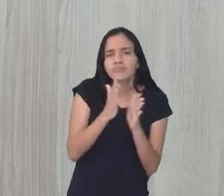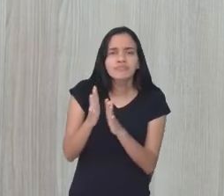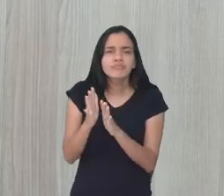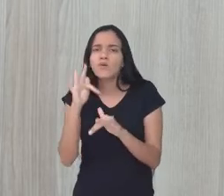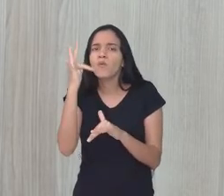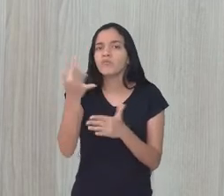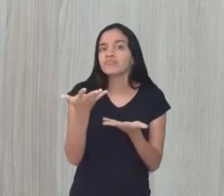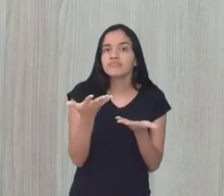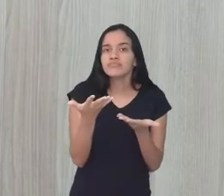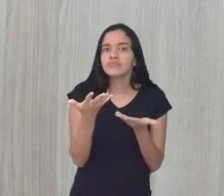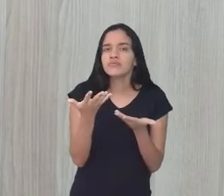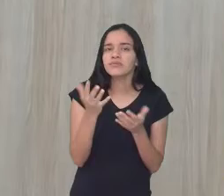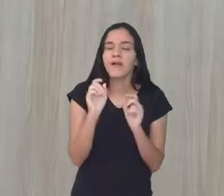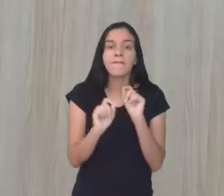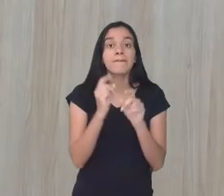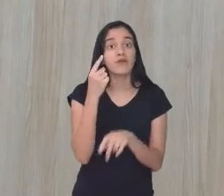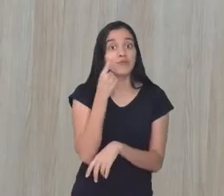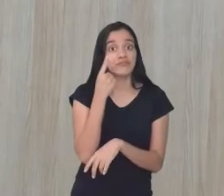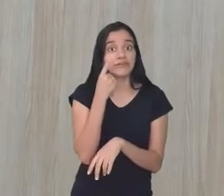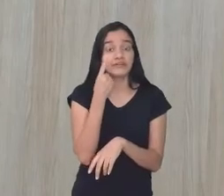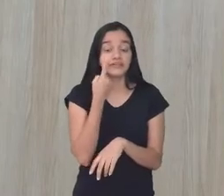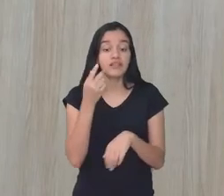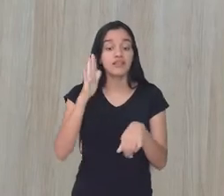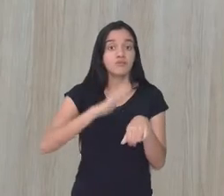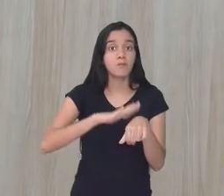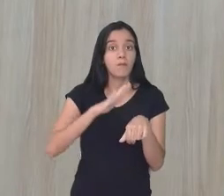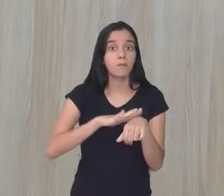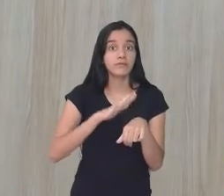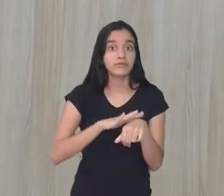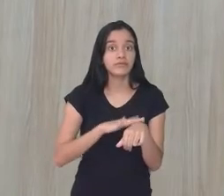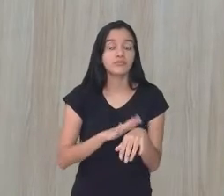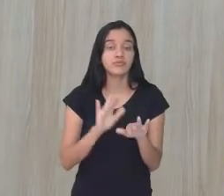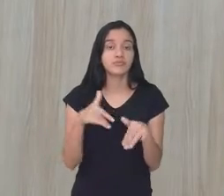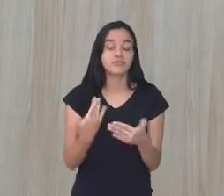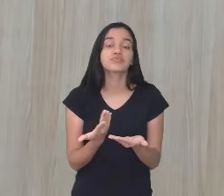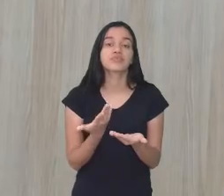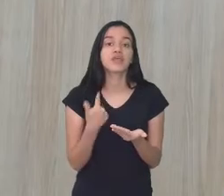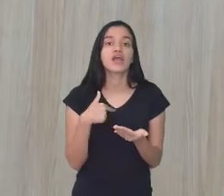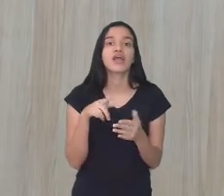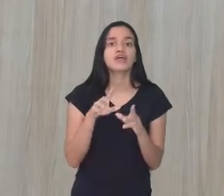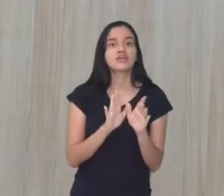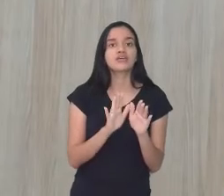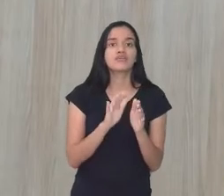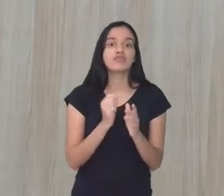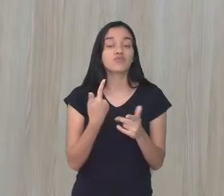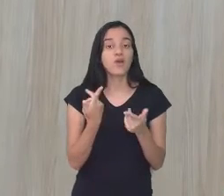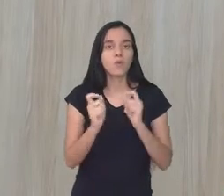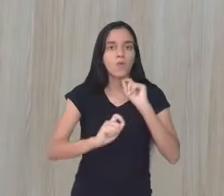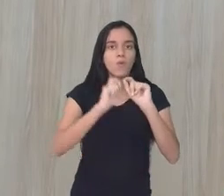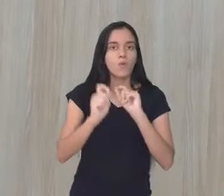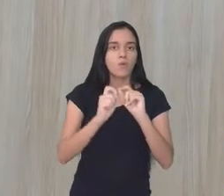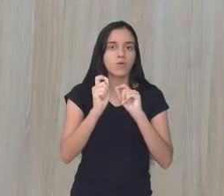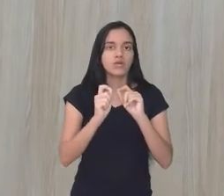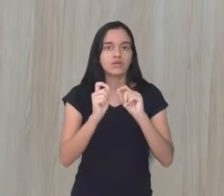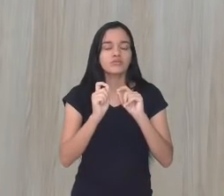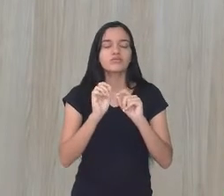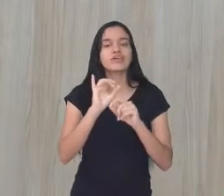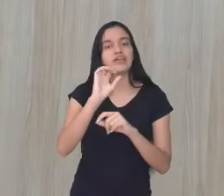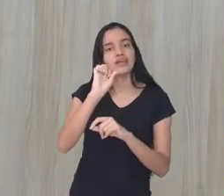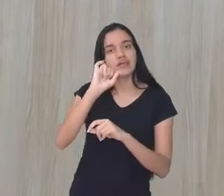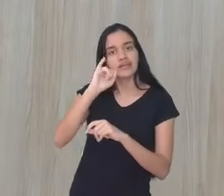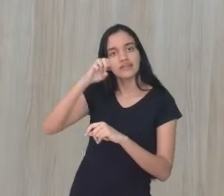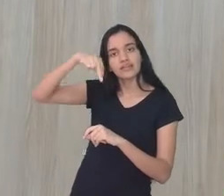professora Vanessa? Exato. E veja, nesse momento, né, que se declarou a independência, nessa separação aí